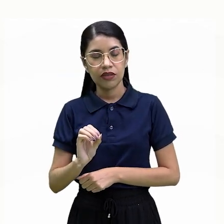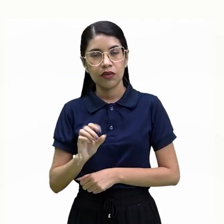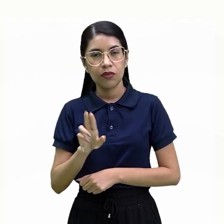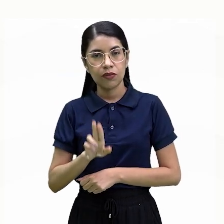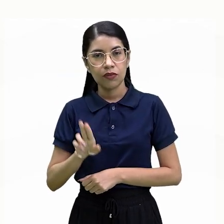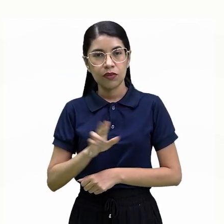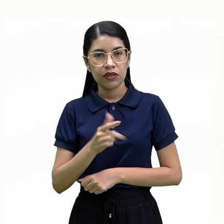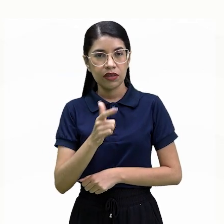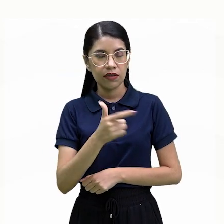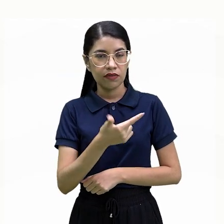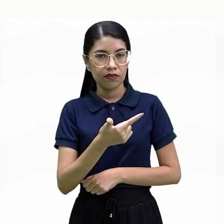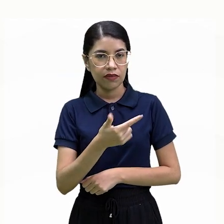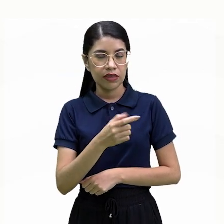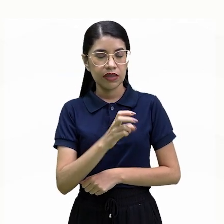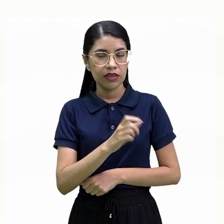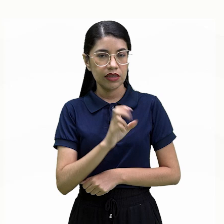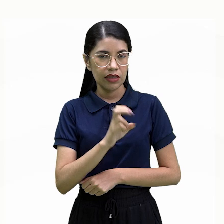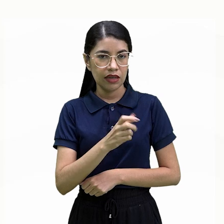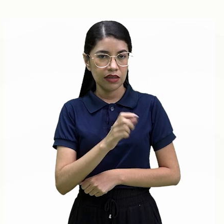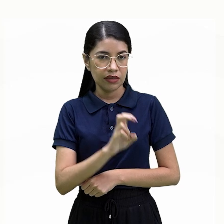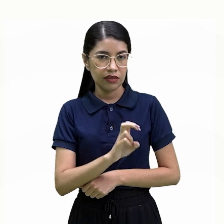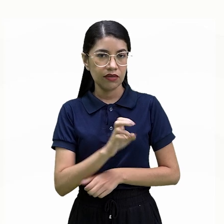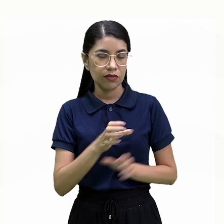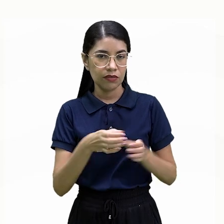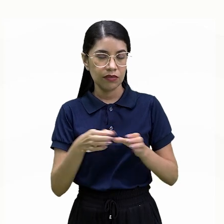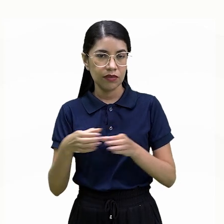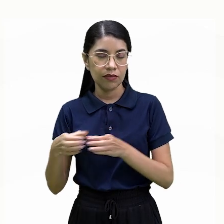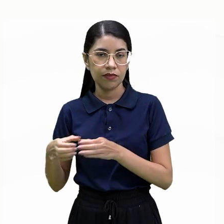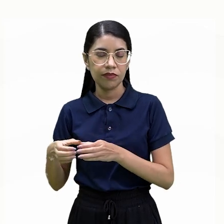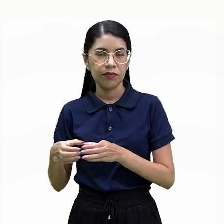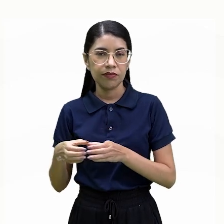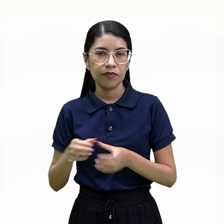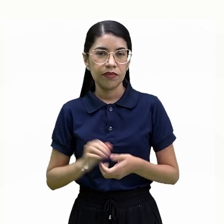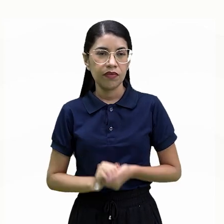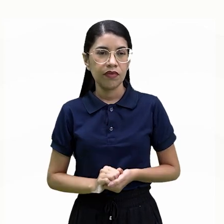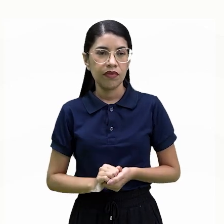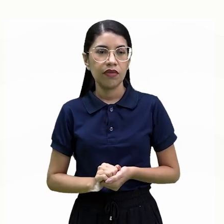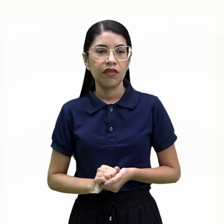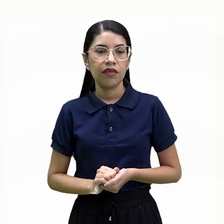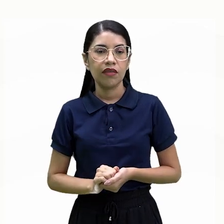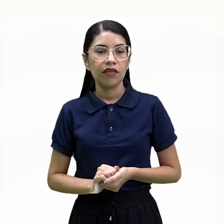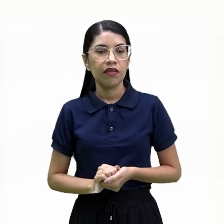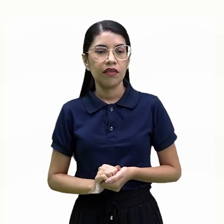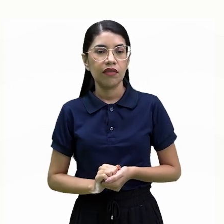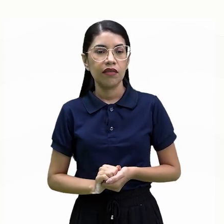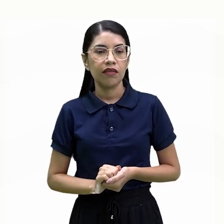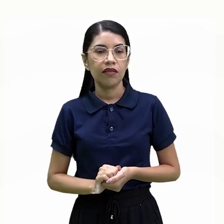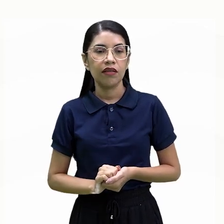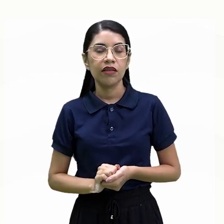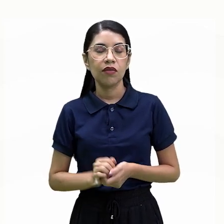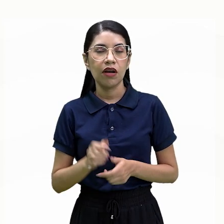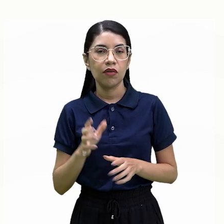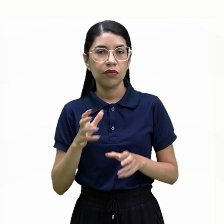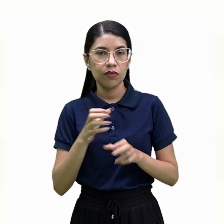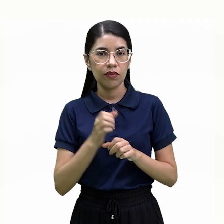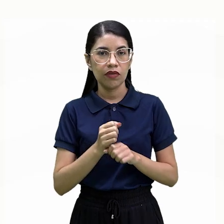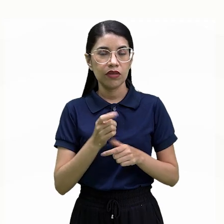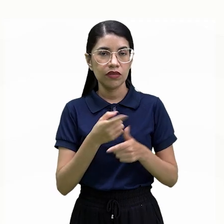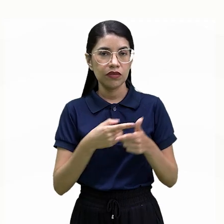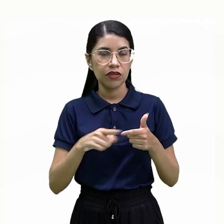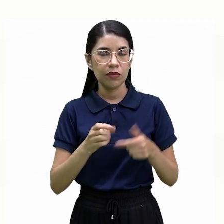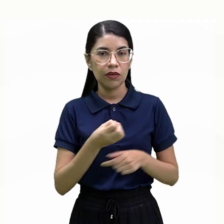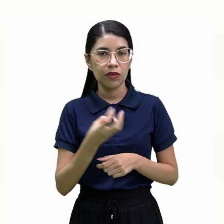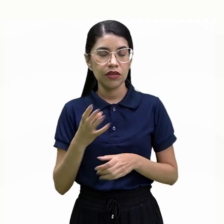5 classes. E aí, para determinar, basta pegar a amplitude total e dividir pelo número de